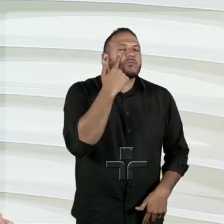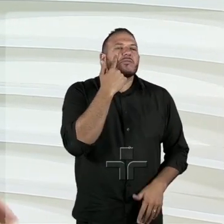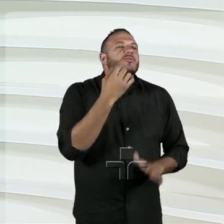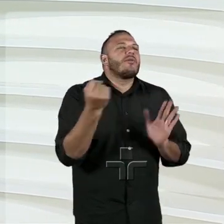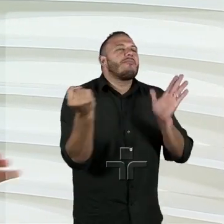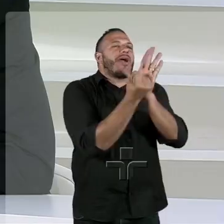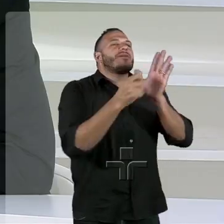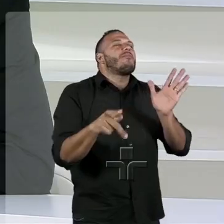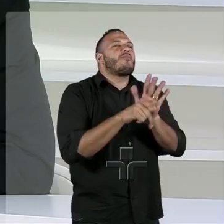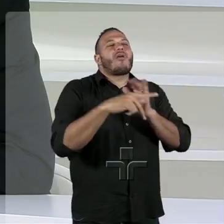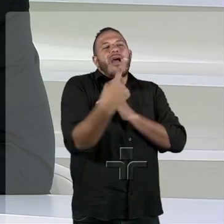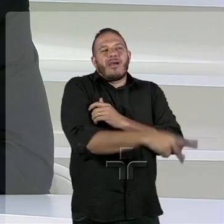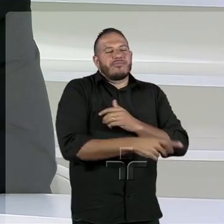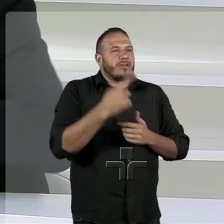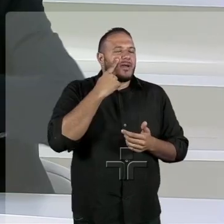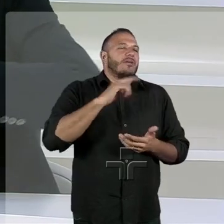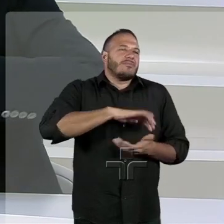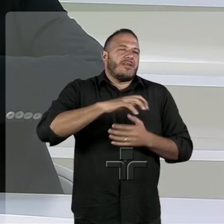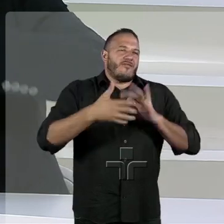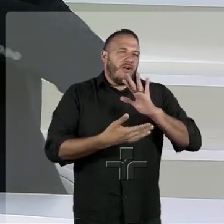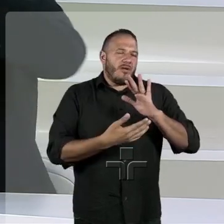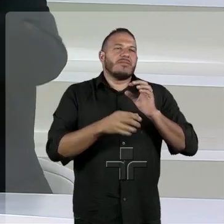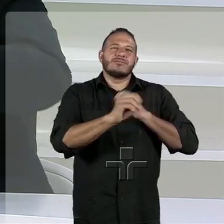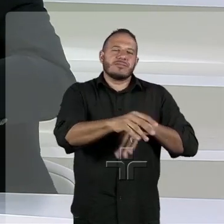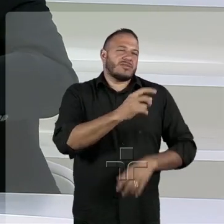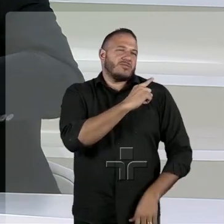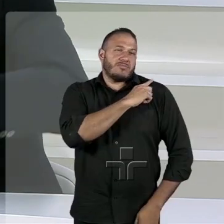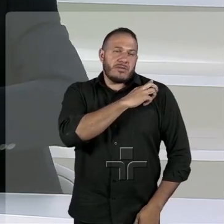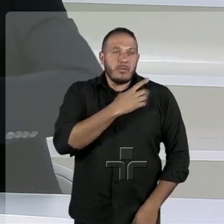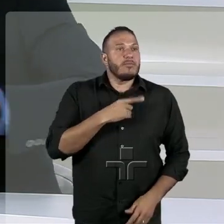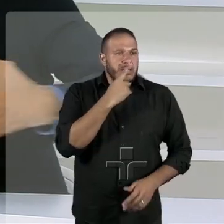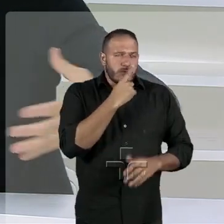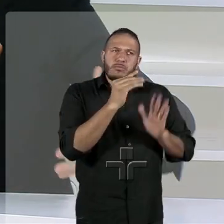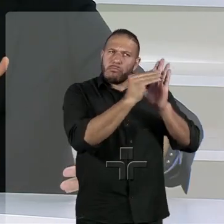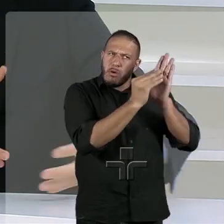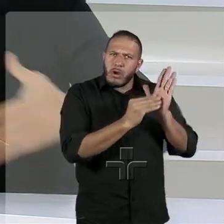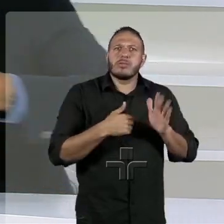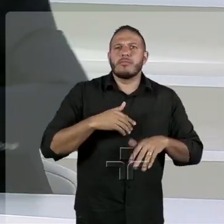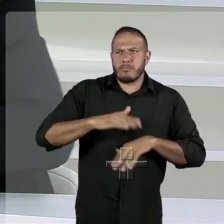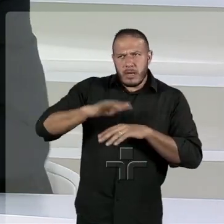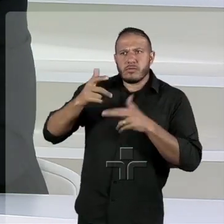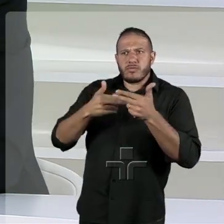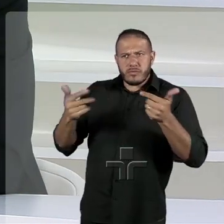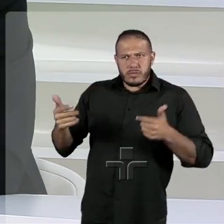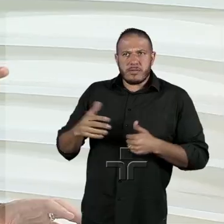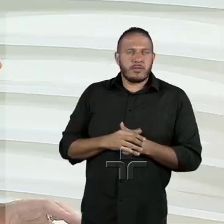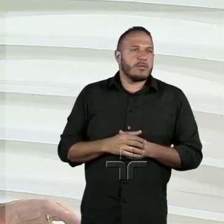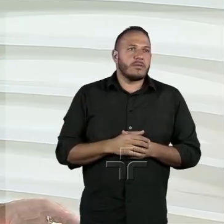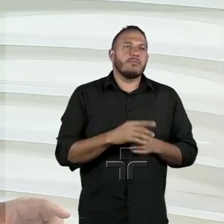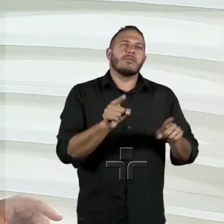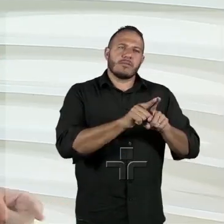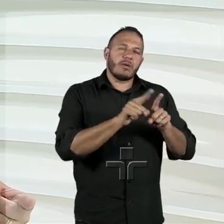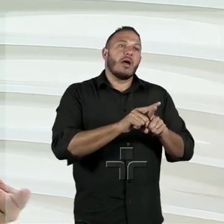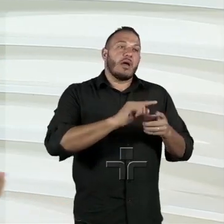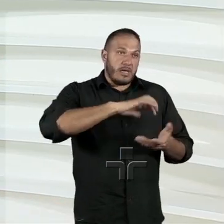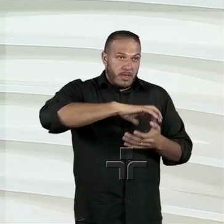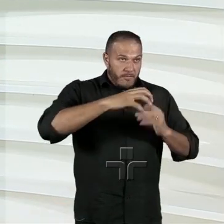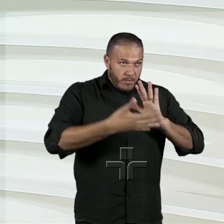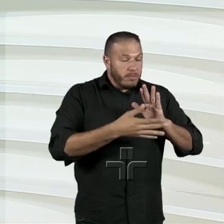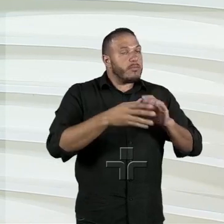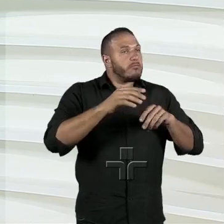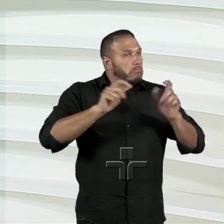reforma do ensino médio. A gente precisa separar. Mas a reforma do ensino médio acrescenta mais coisas, além desses problemas. A reforma traz possibilidades. A gente fala